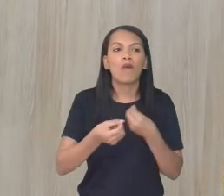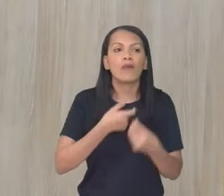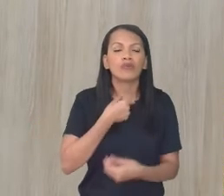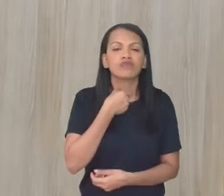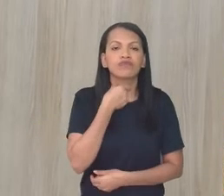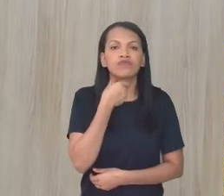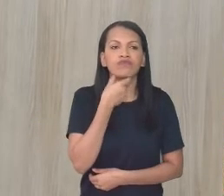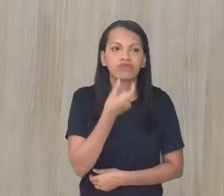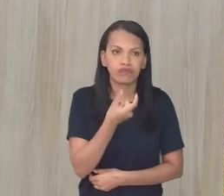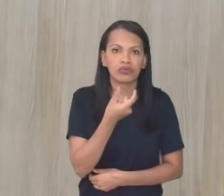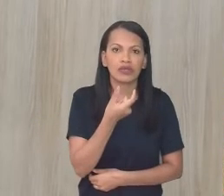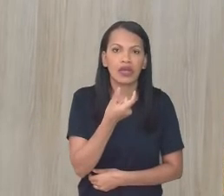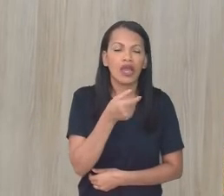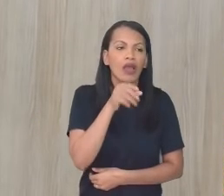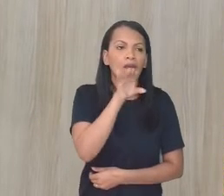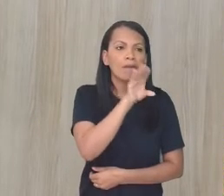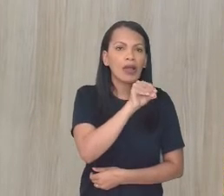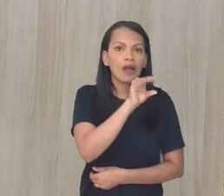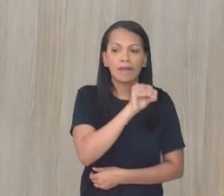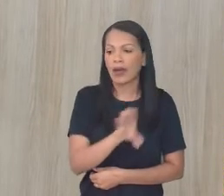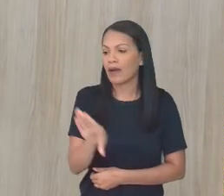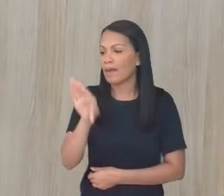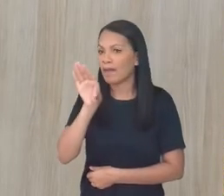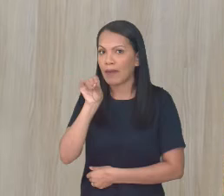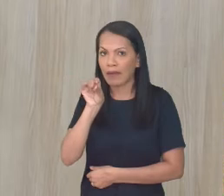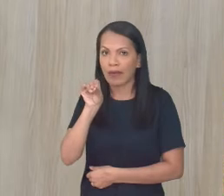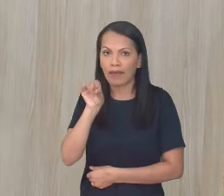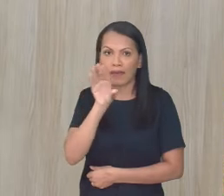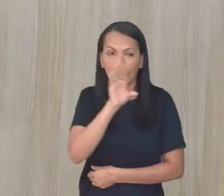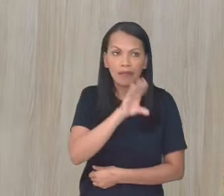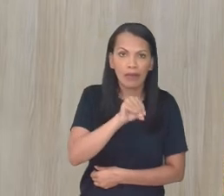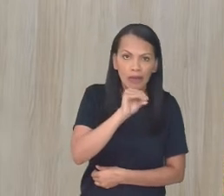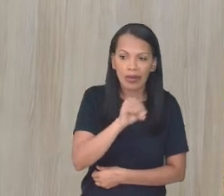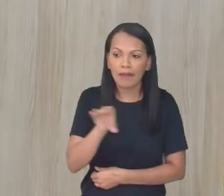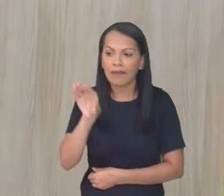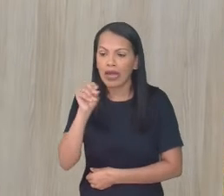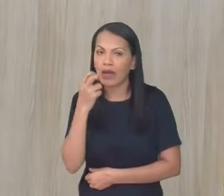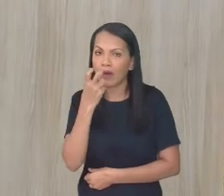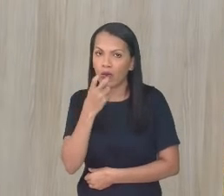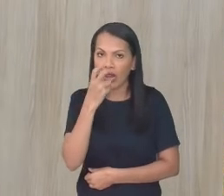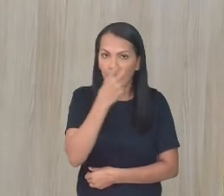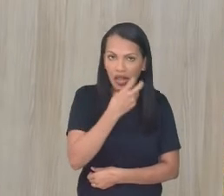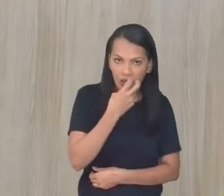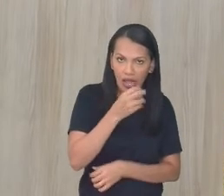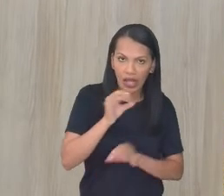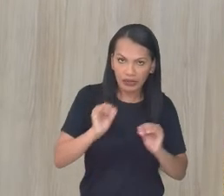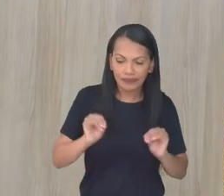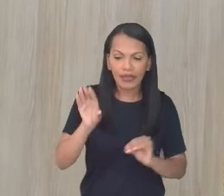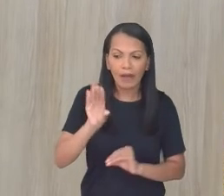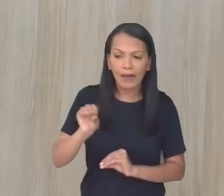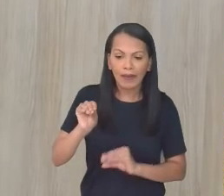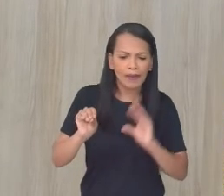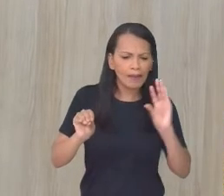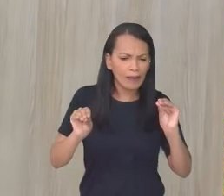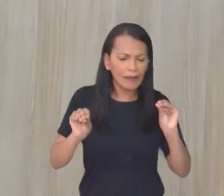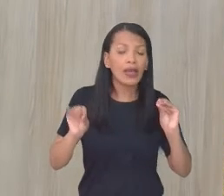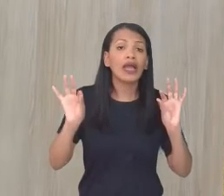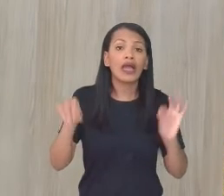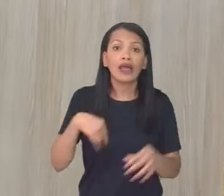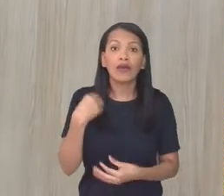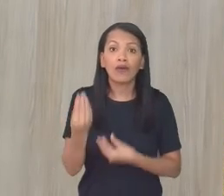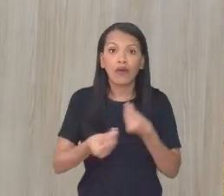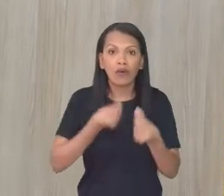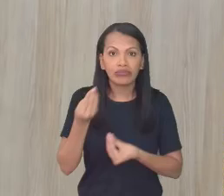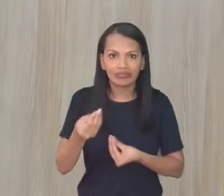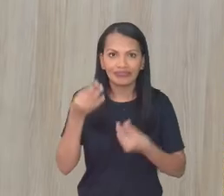palavra é escrita com as mesmas letras, mas tem aí, não é? O sentido diferente.